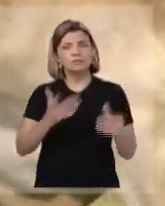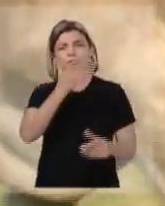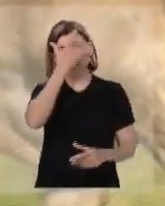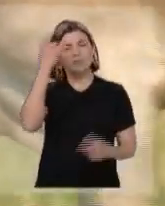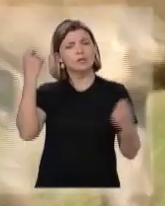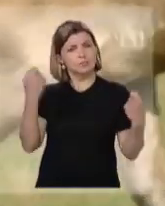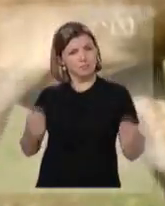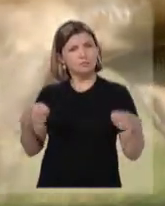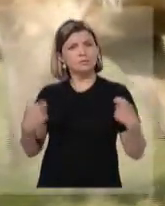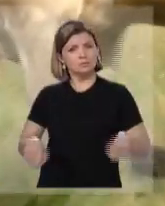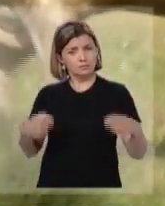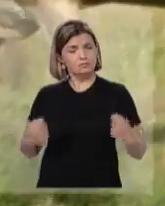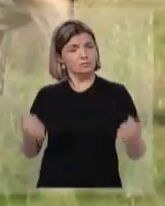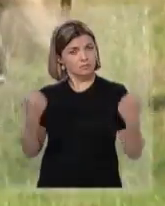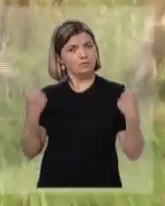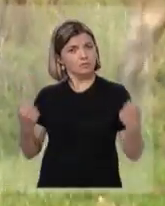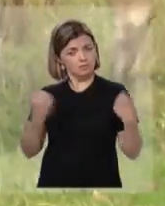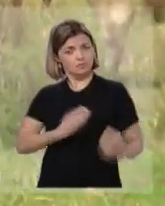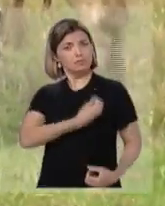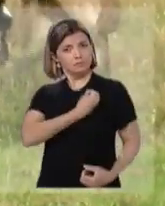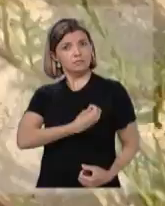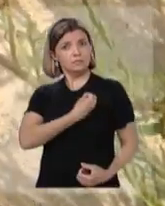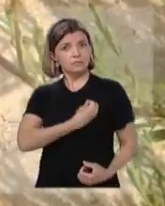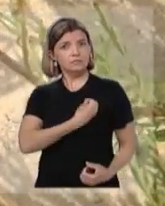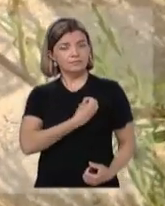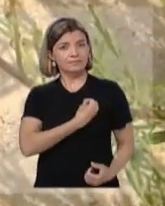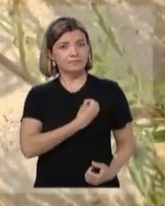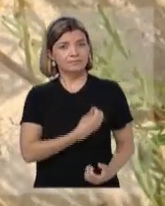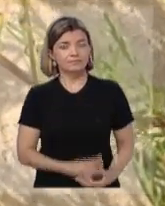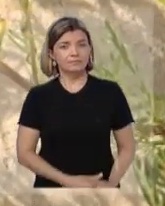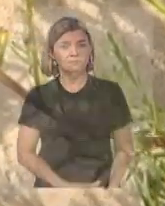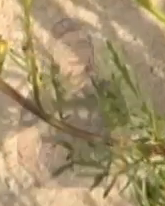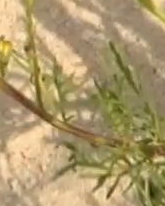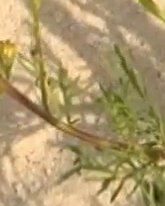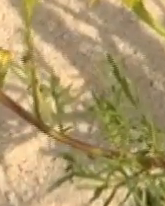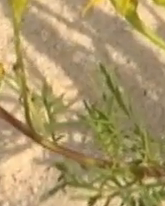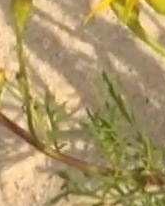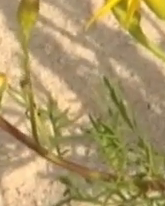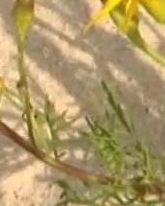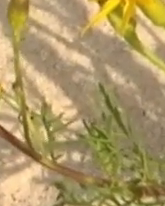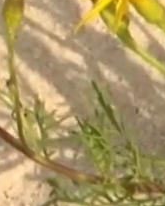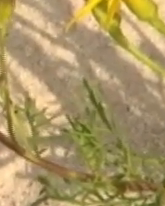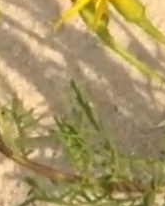Todos os seres vivos precisam de energia para sobreviver.